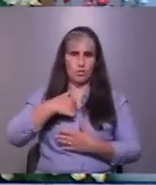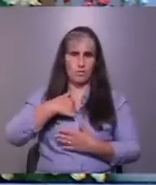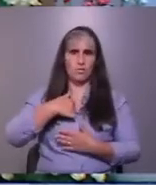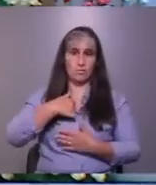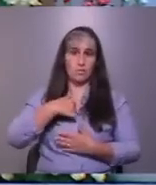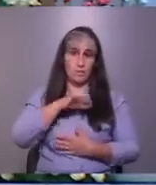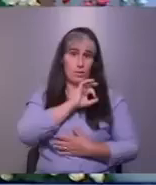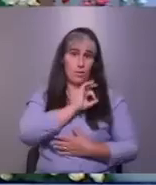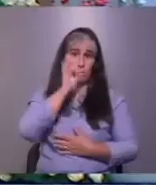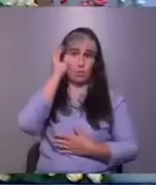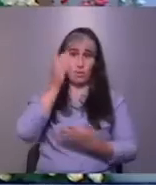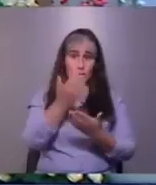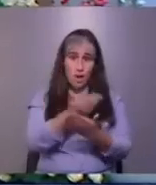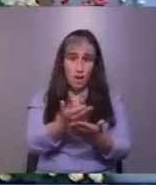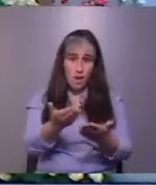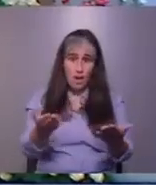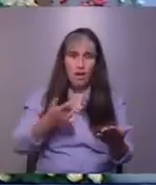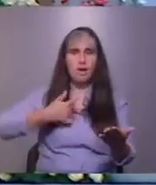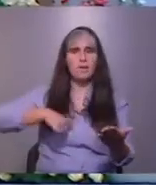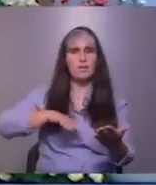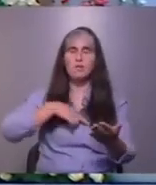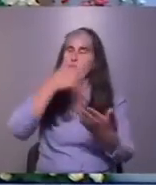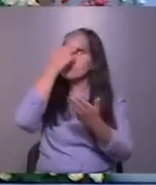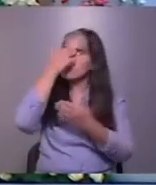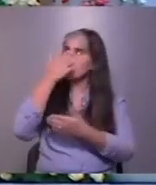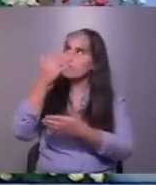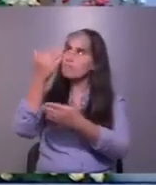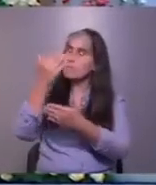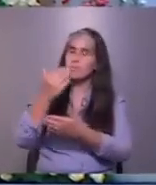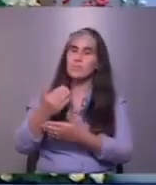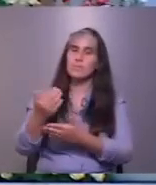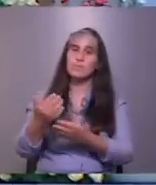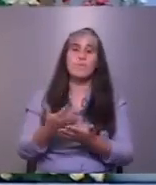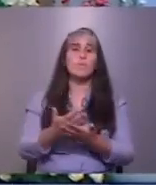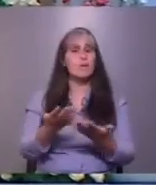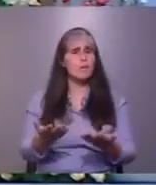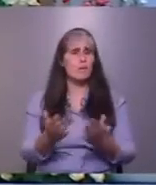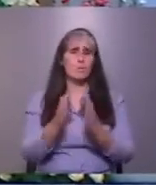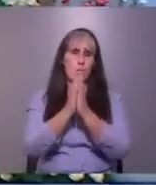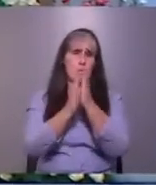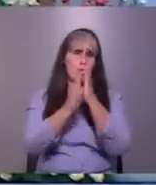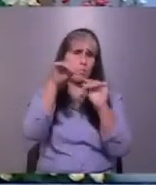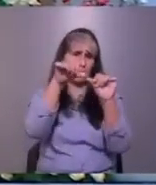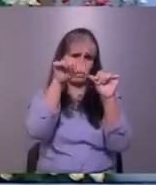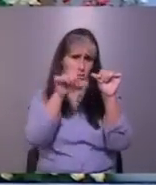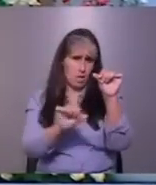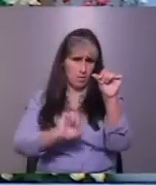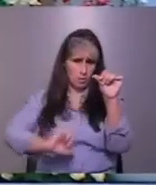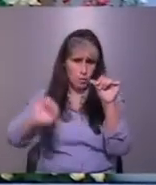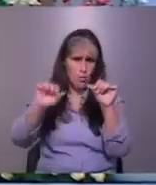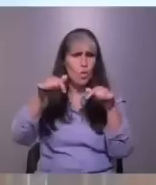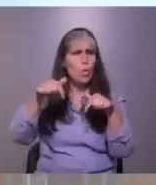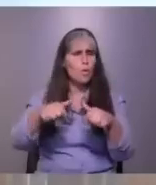faz presente no meio de nós. Por isso, a Palavra de Deus hoje convida-nos a